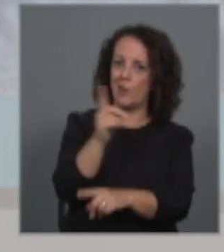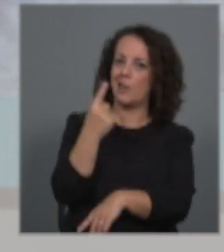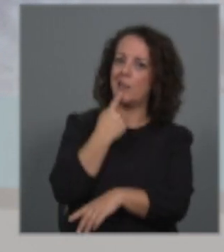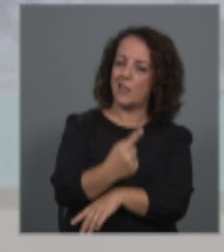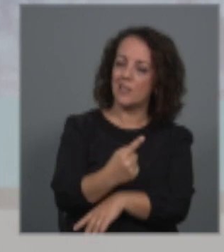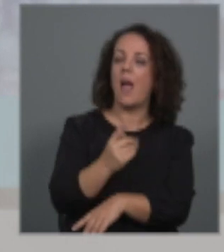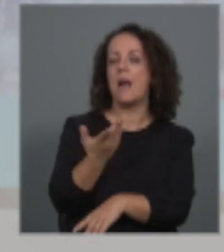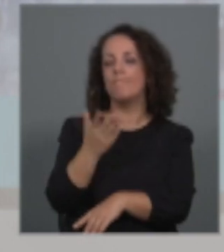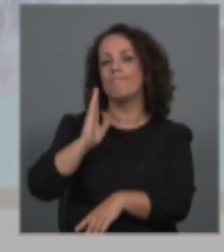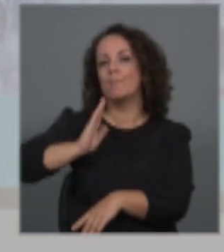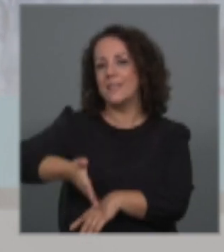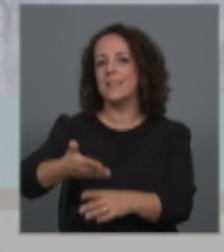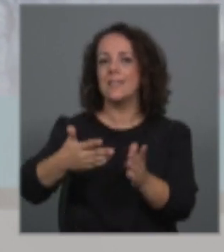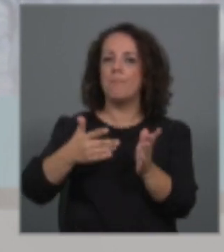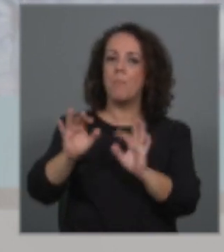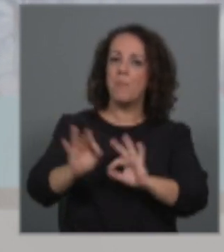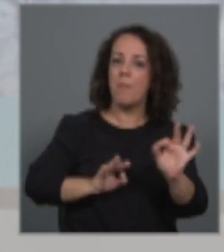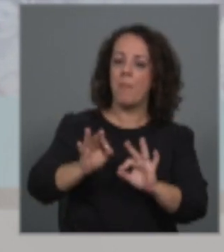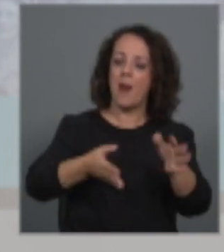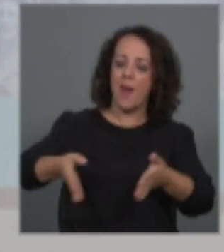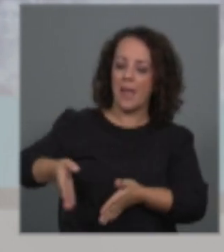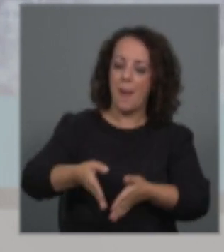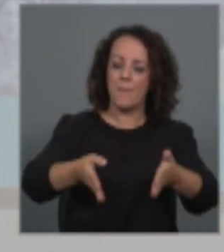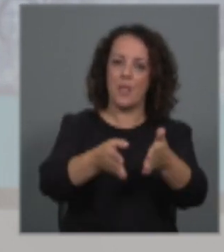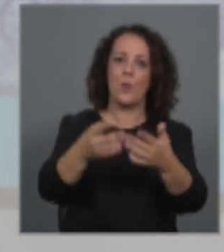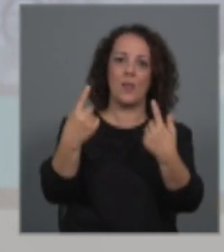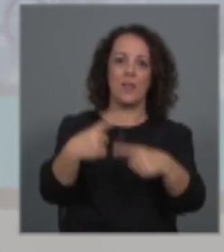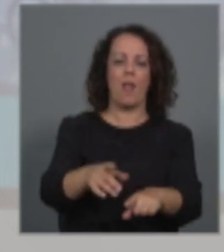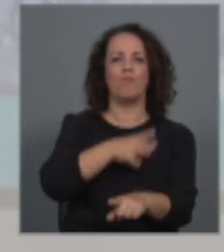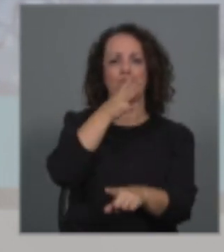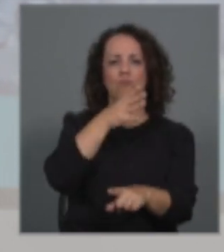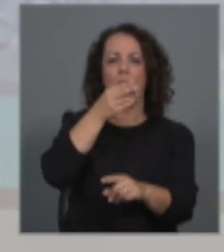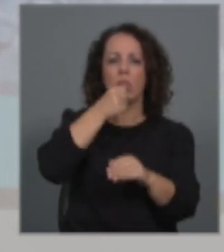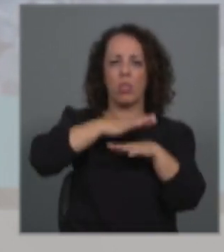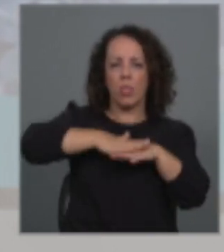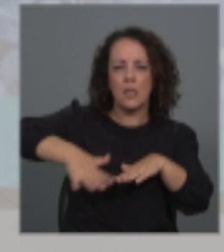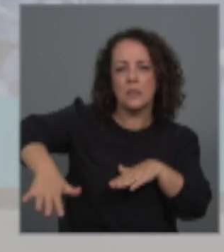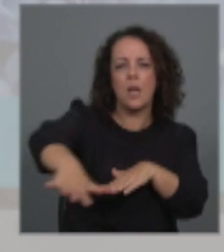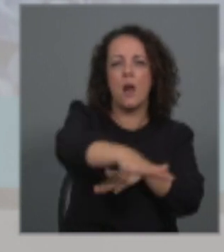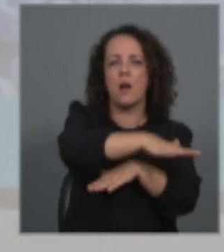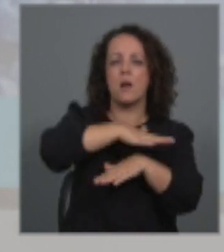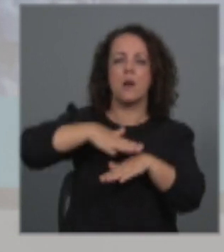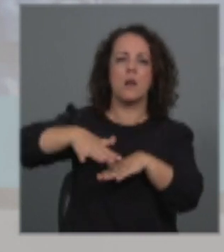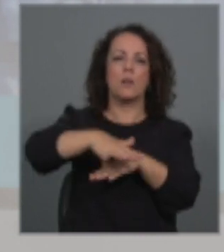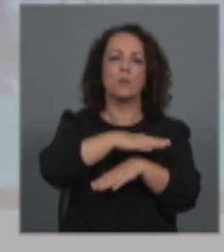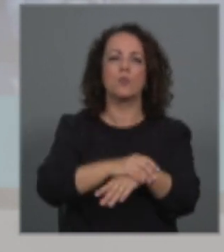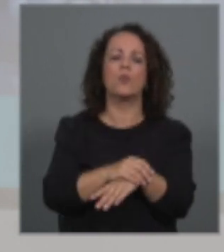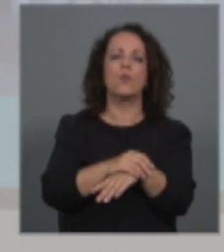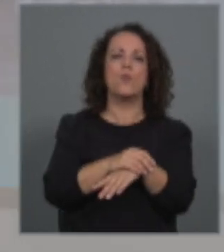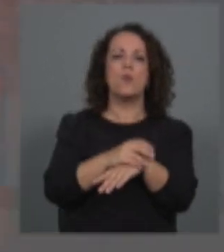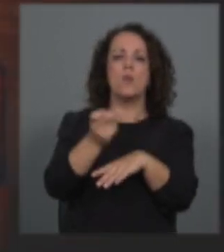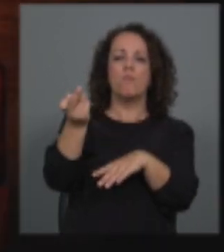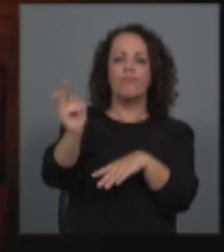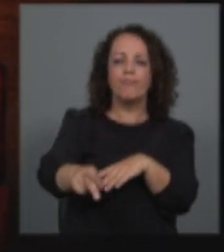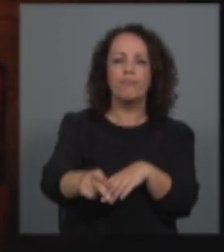Aqui joga-se com imagens fortes daquela região, o deserto, a estepe, tudo